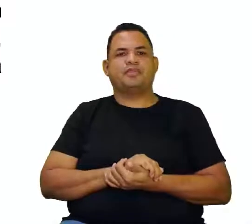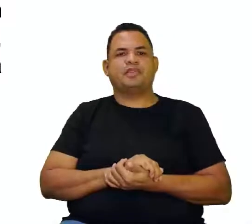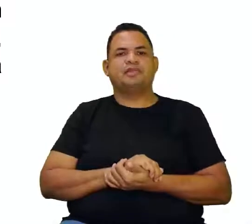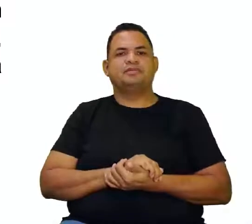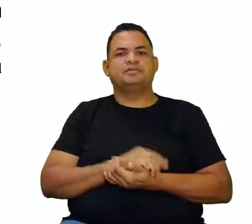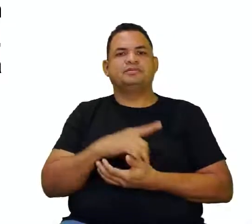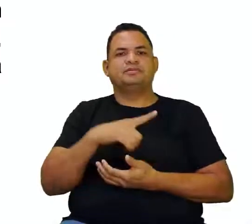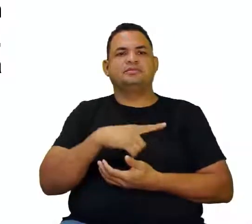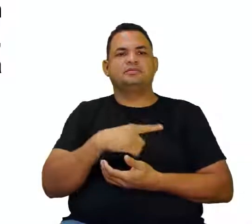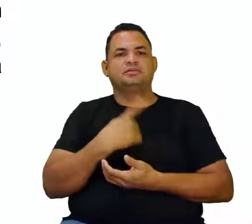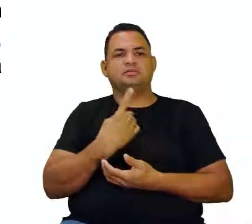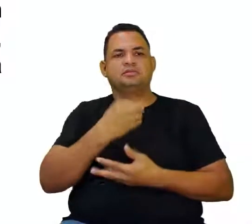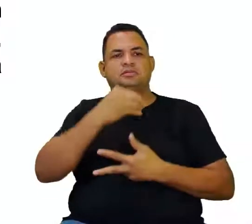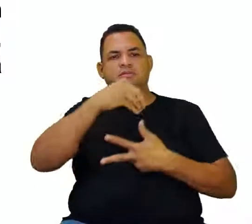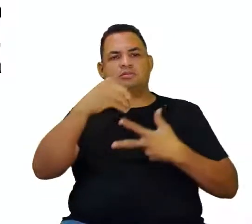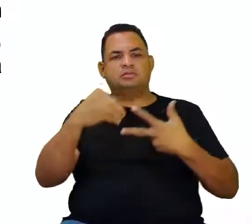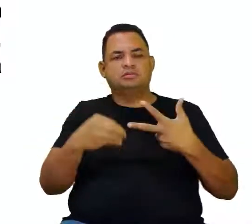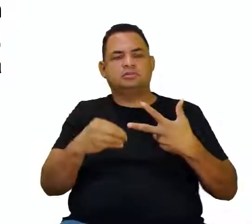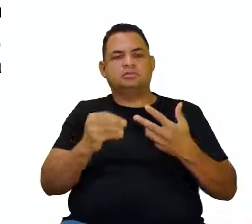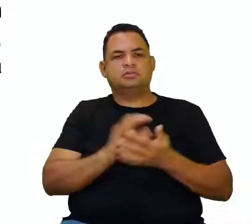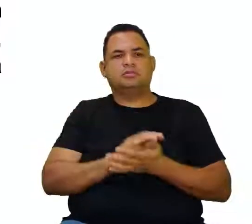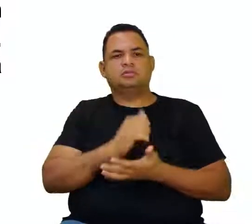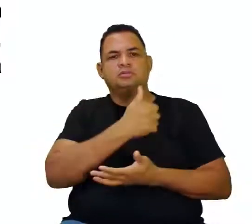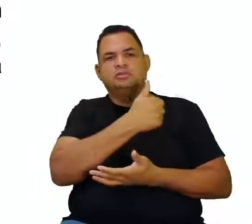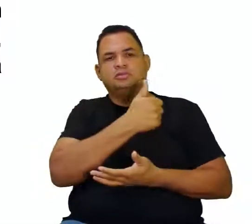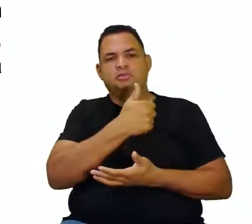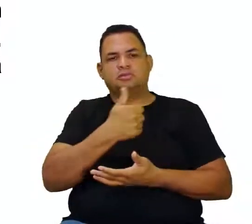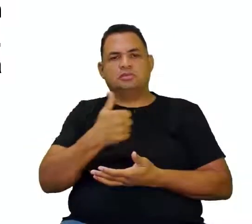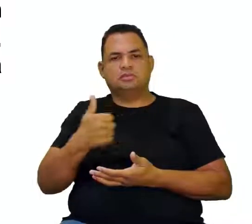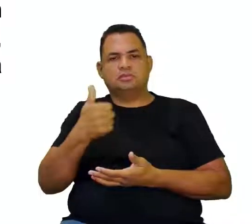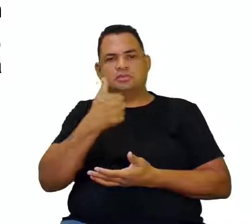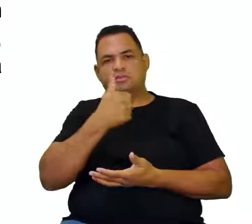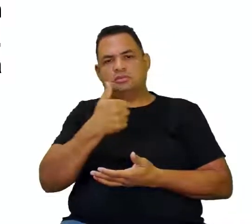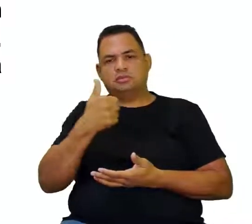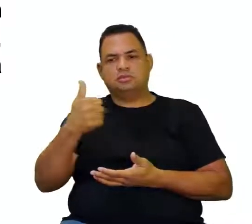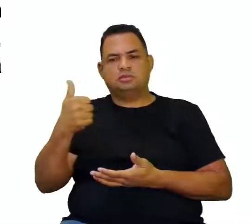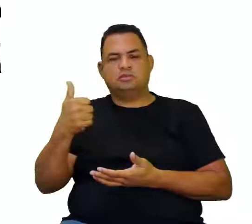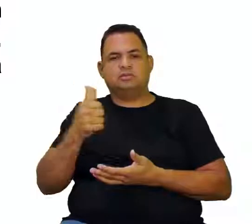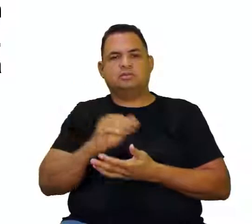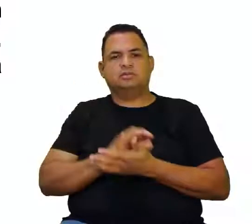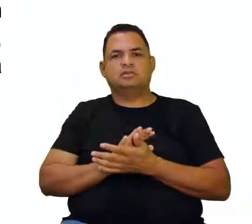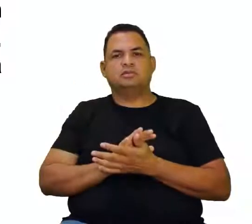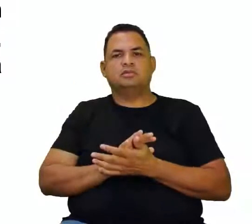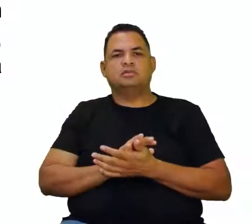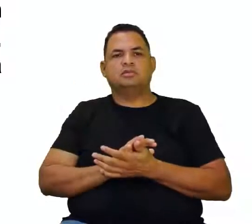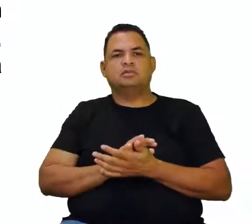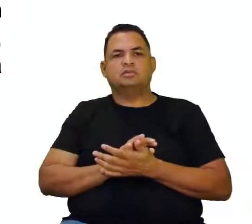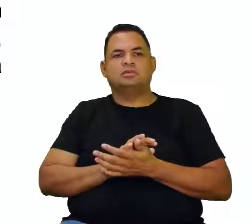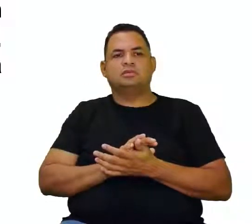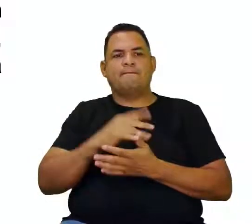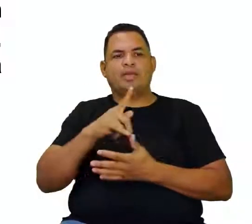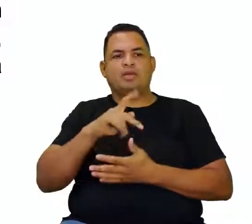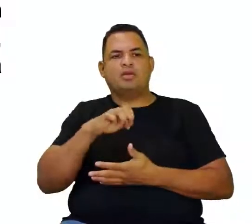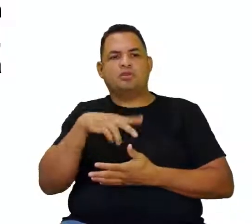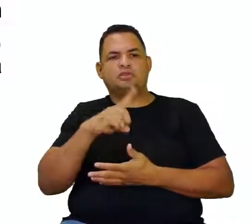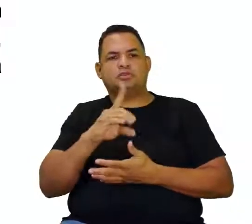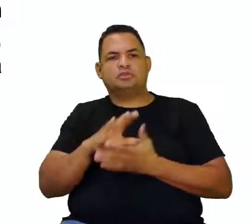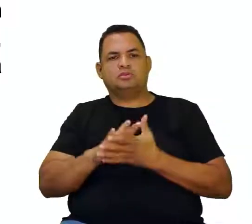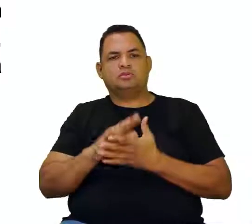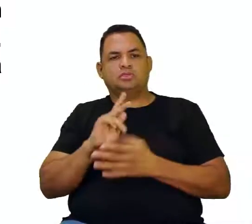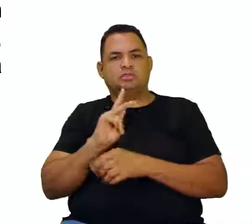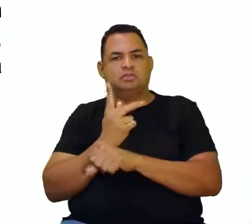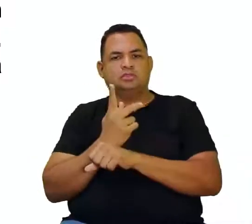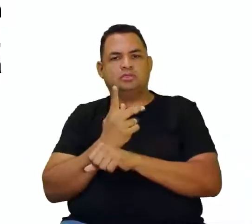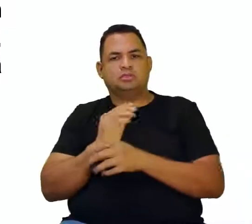gente tem mais uma questão, a questão 111, que traz o seguinte. O peróxido de hidrogênio é um